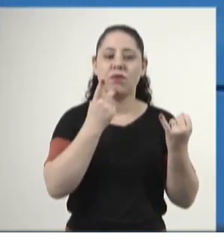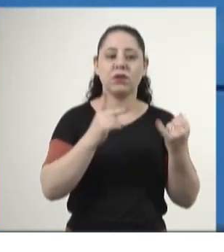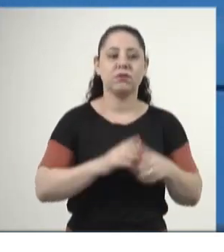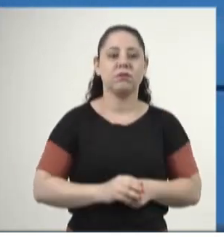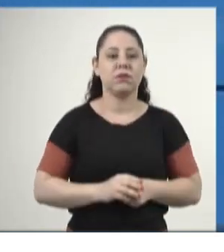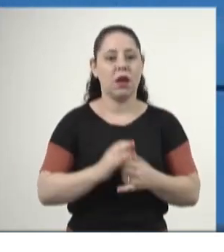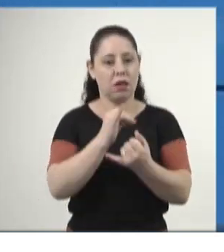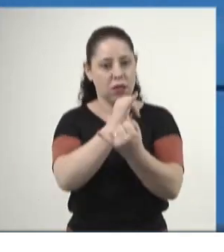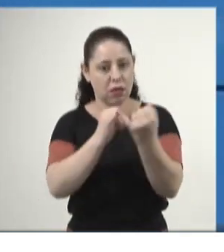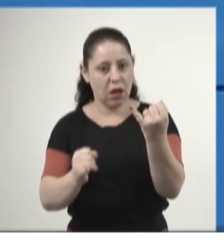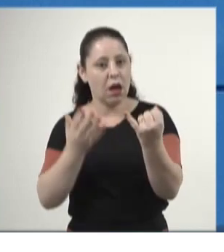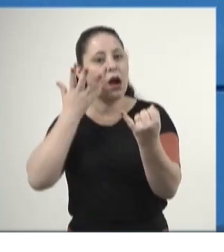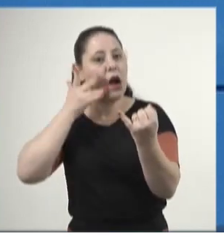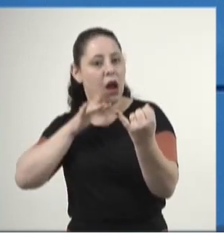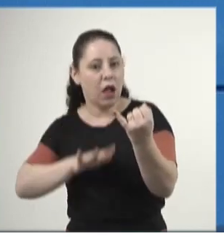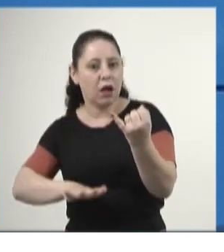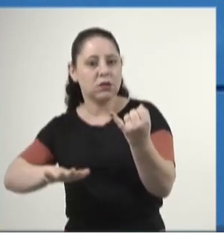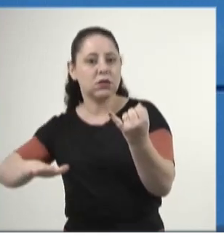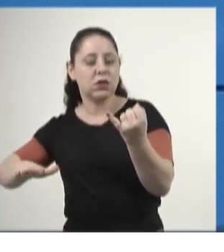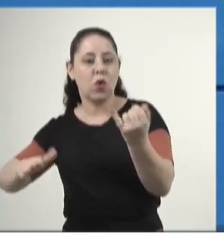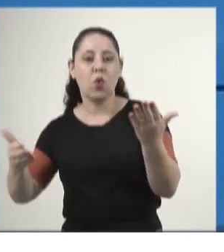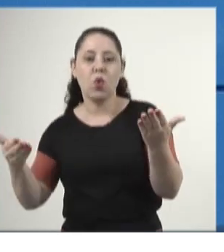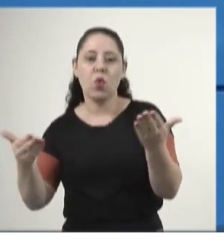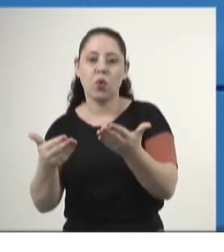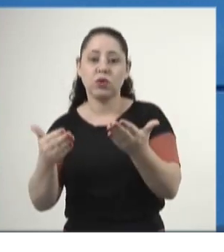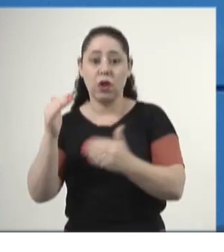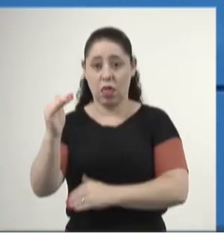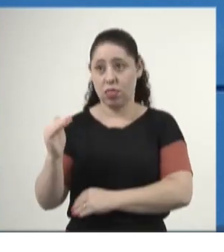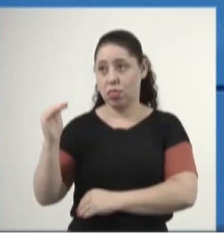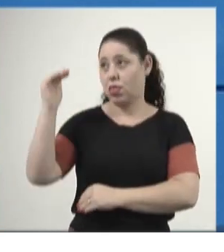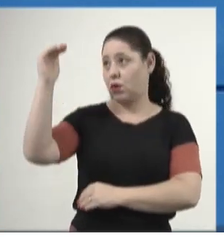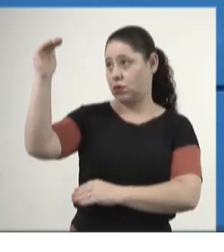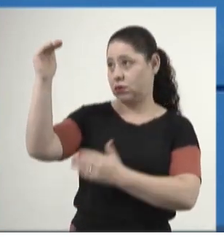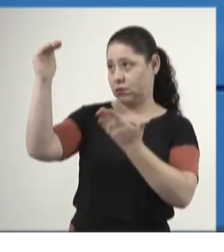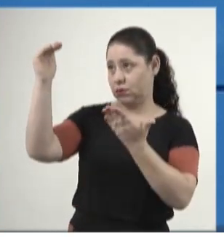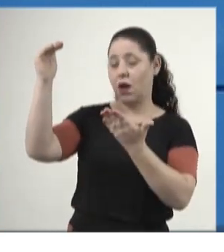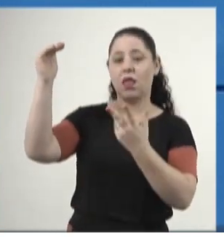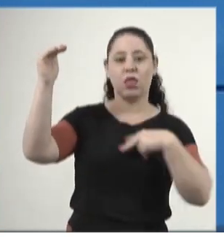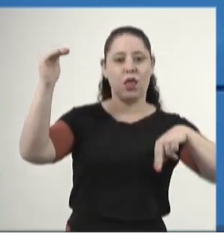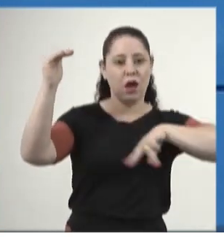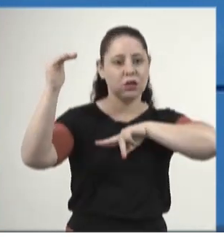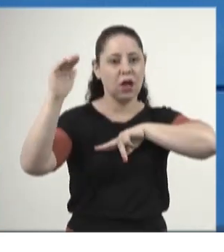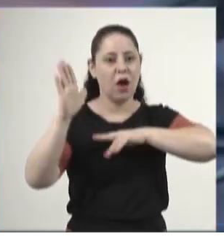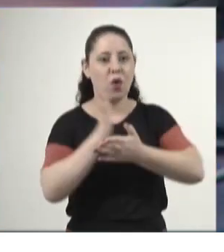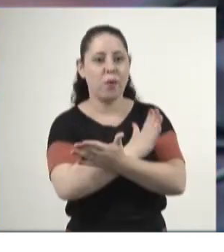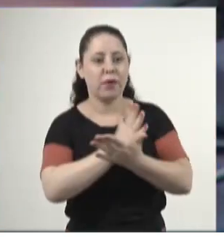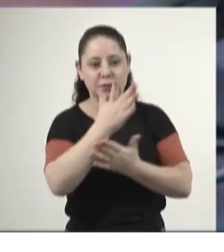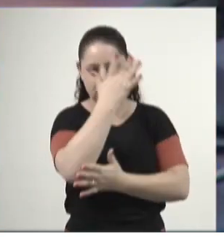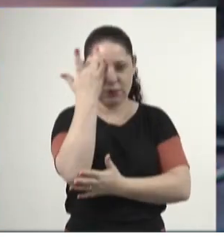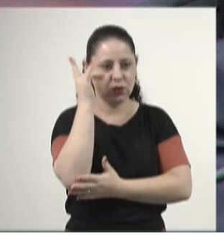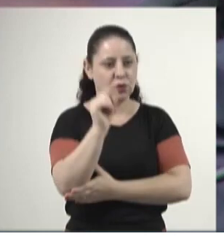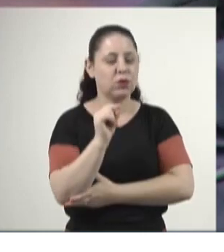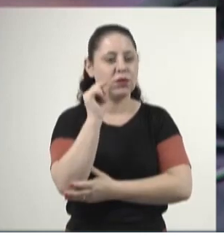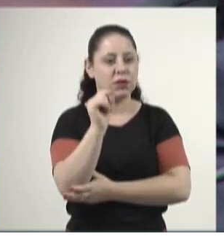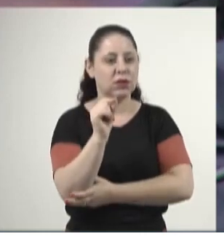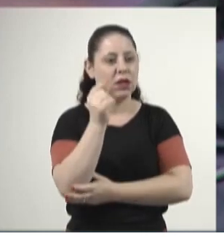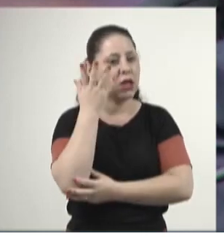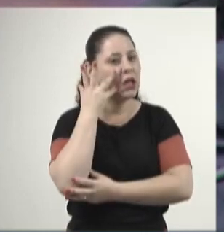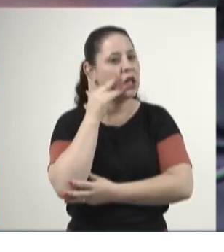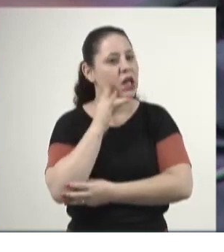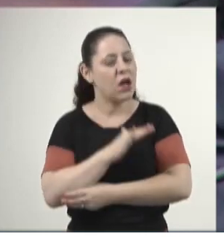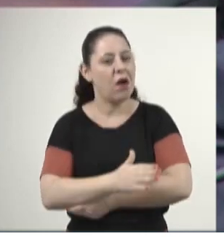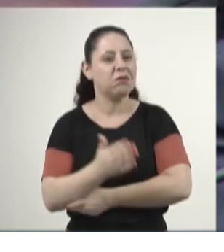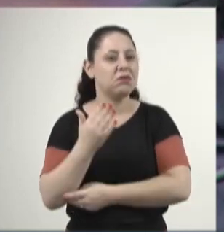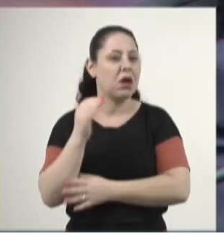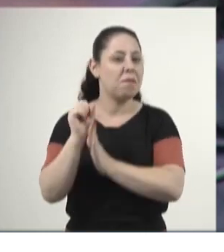colocar aqui uma divisão, as crianças que hoje são adultos, nós, algumas pessoas aqui que foram crianças no